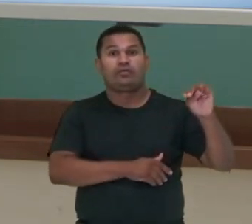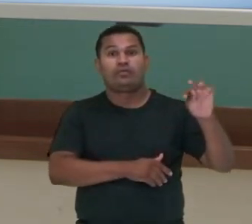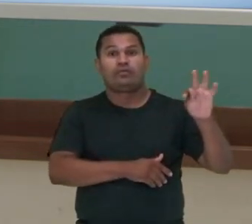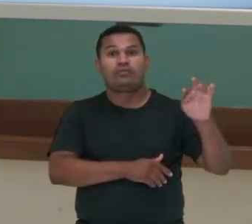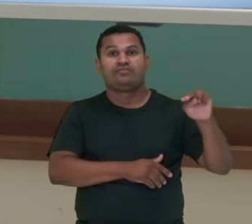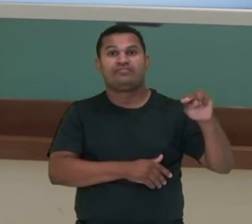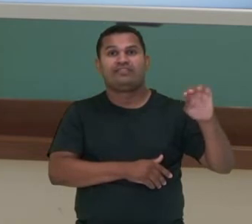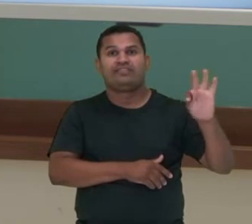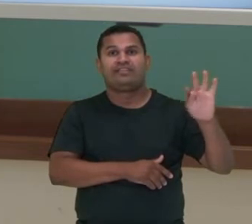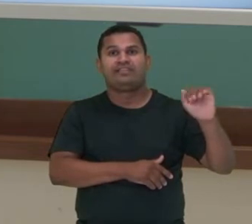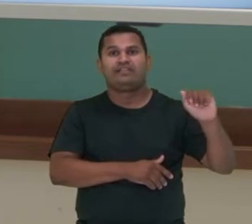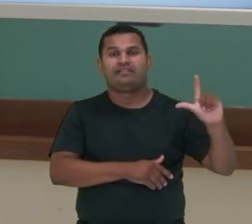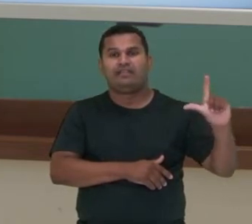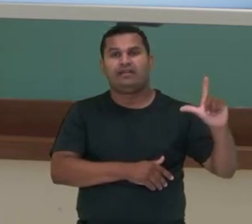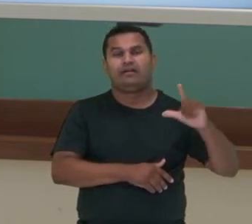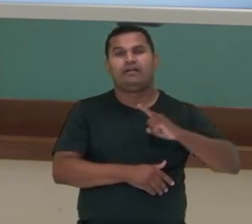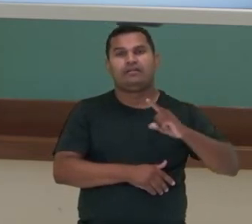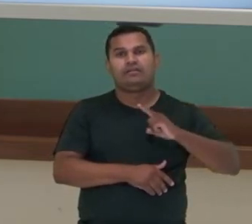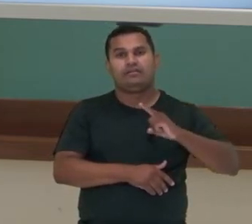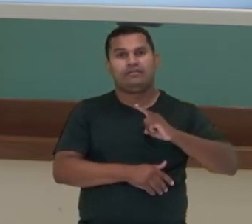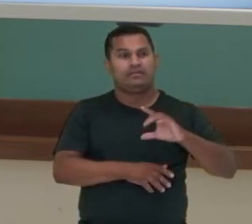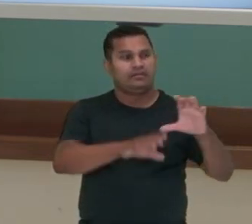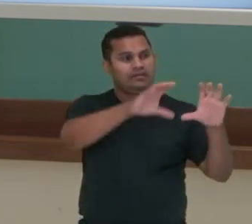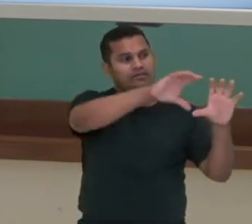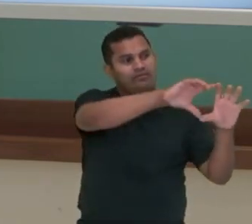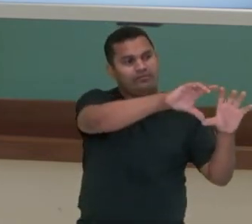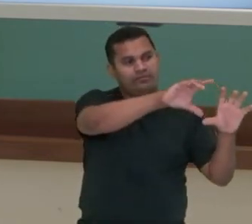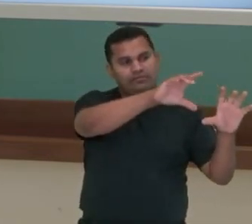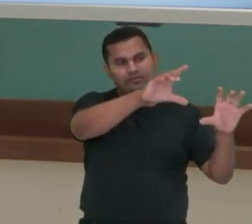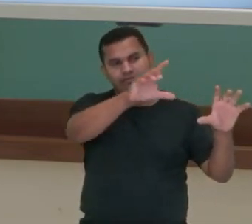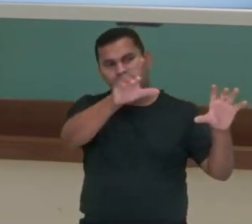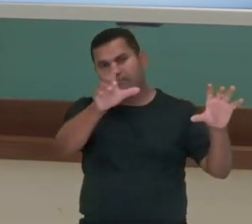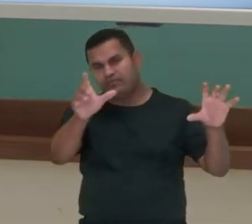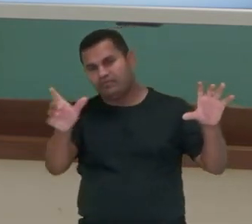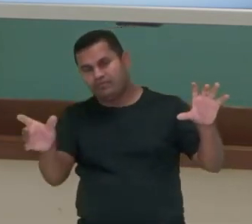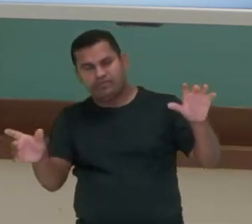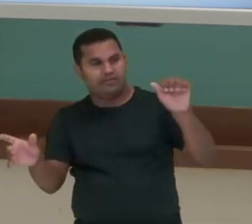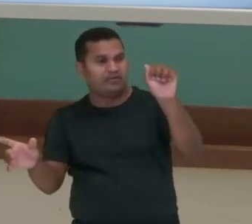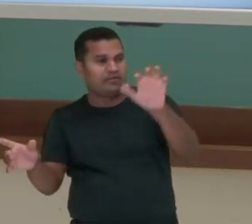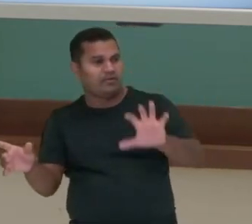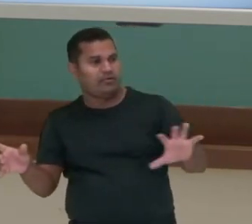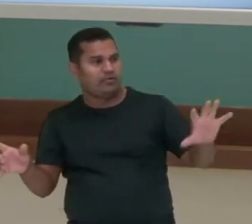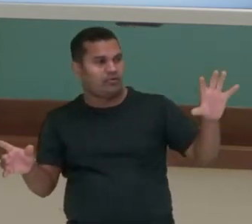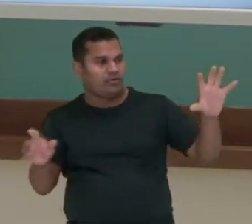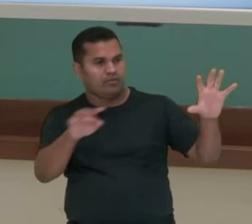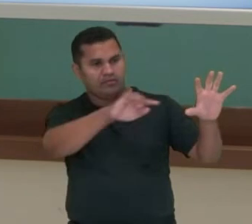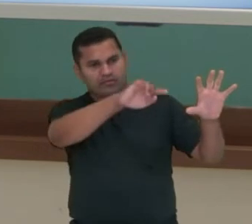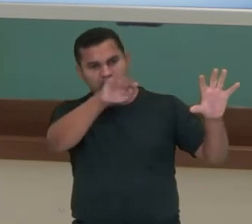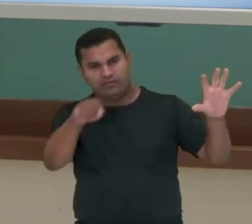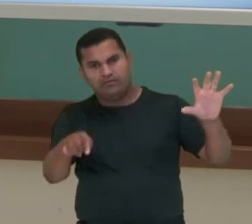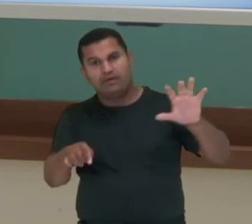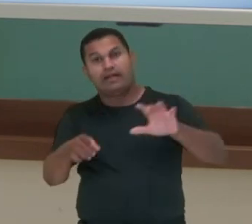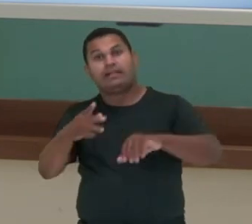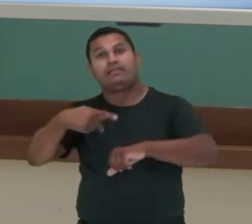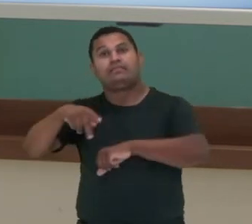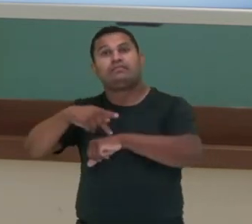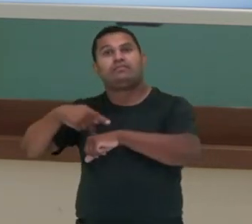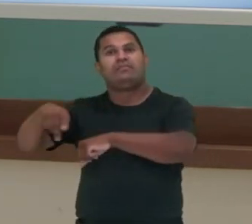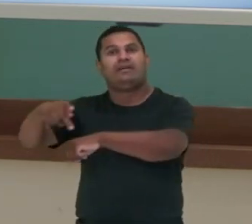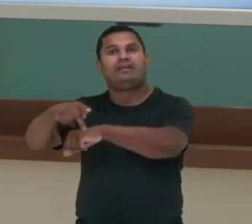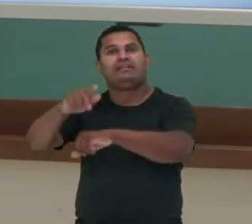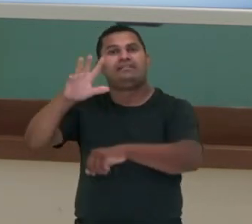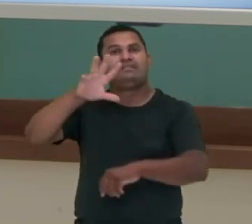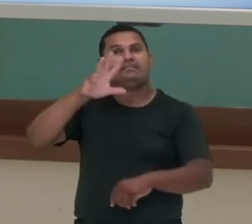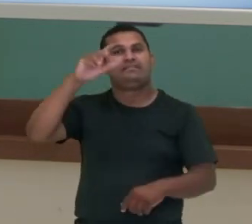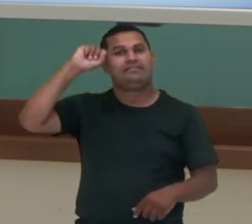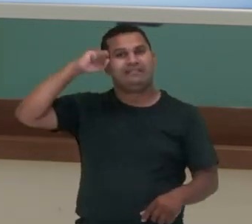ela se estende até os países árabes. Então é uma grande área ali de reservas da biosfera, certo?